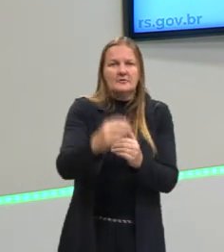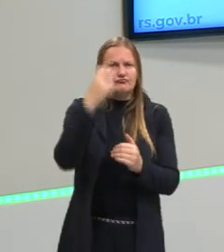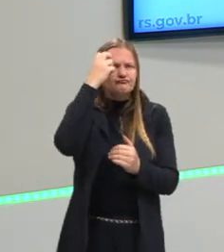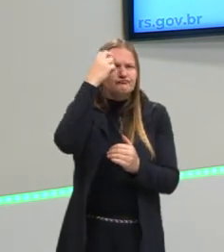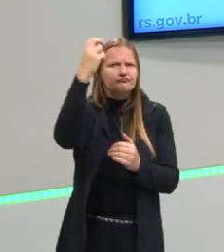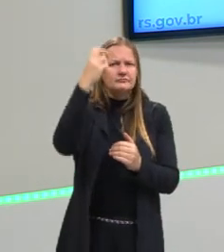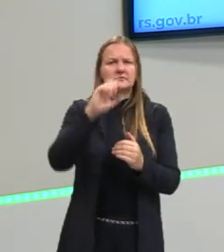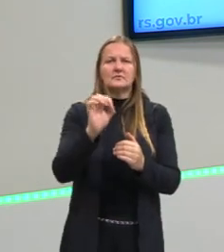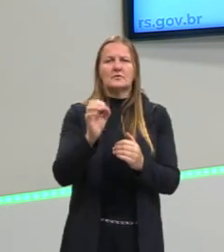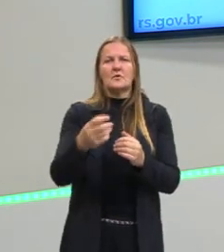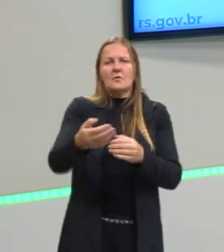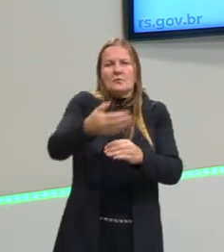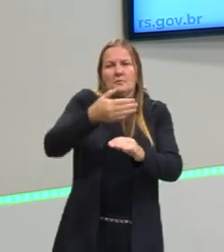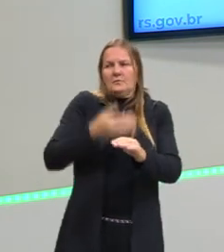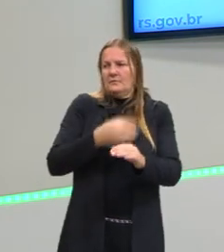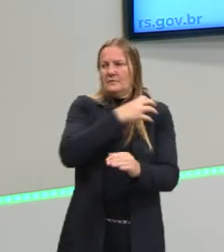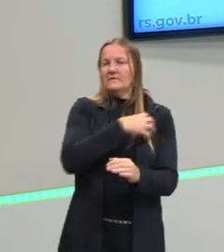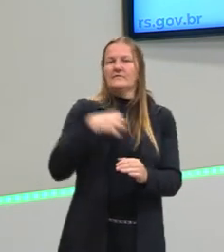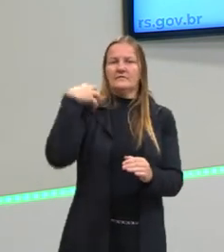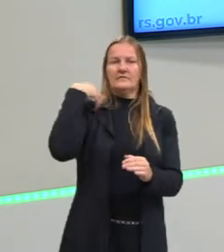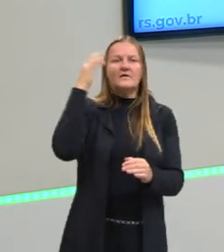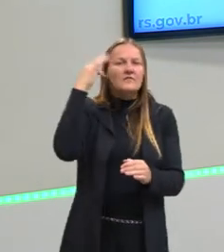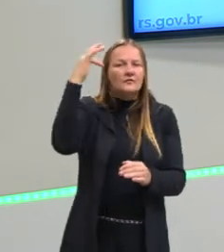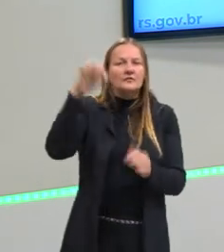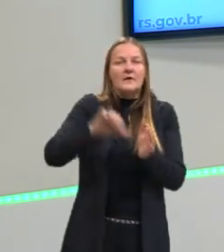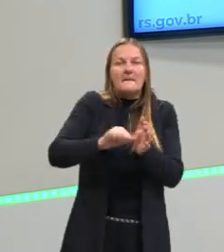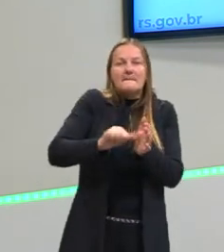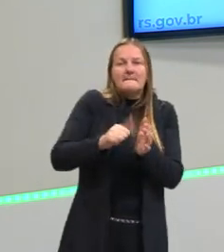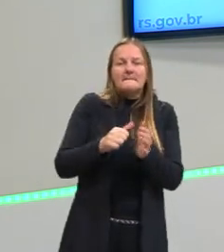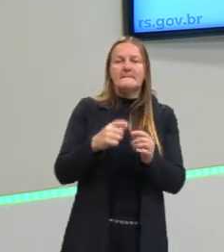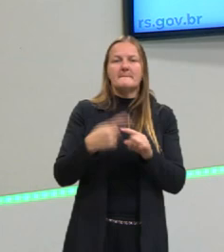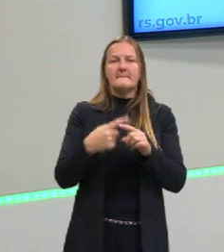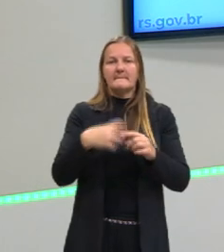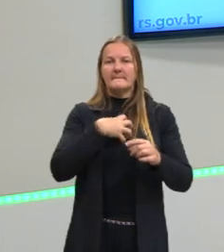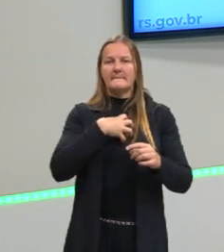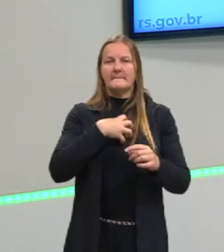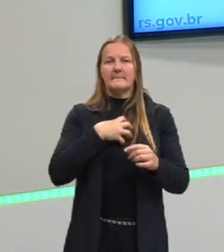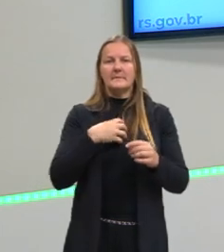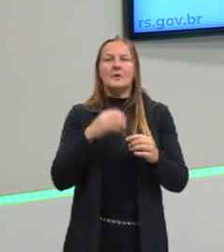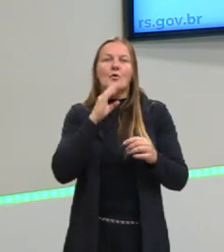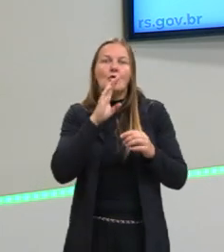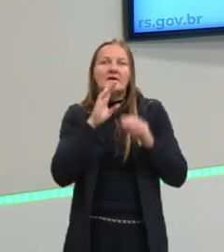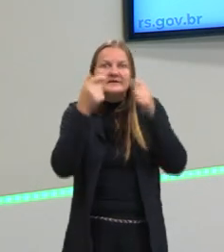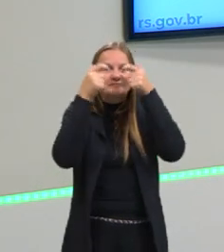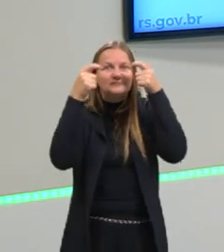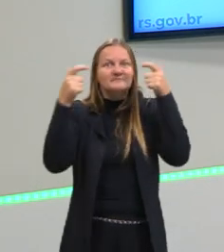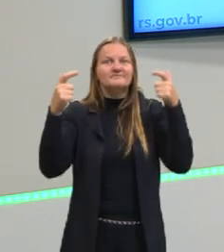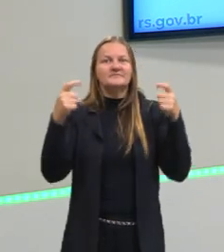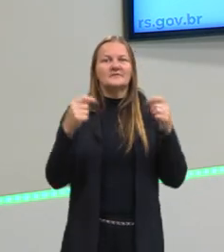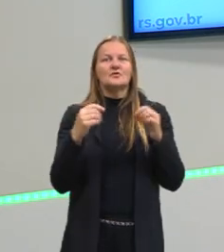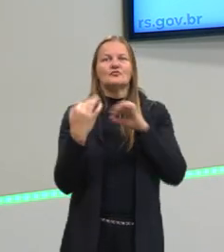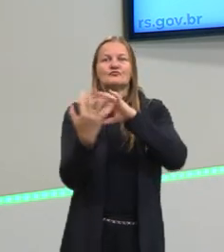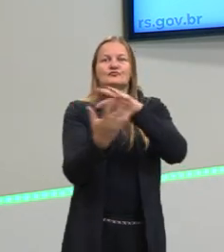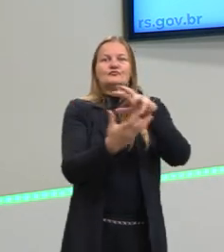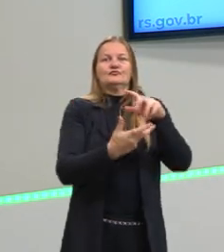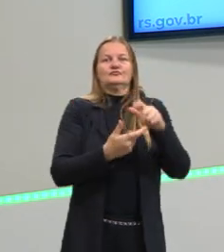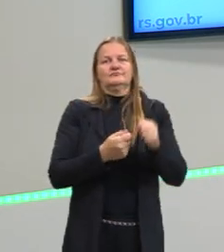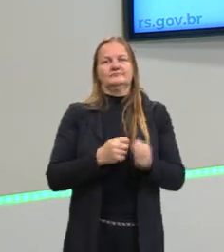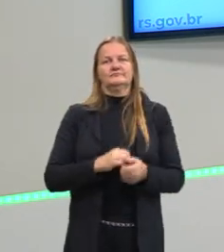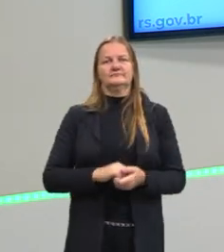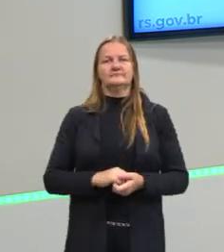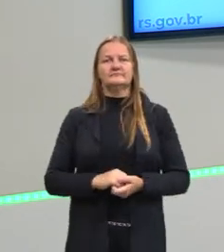inteligível em Aristóteles e essa filosofia primeira essa forma geral de conhecer todo de conceber todo o